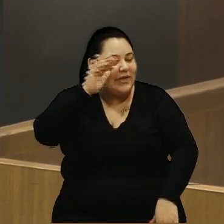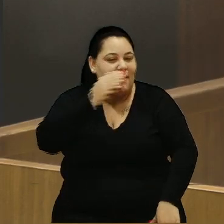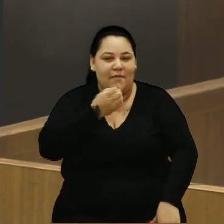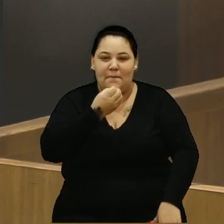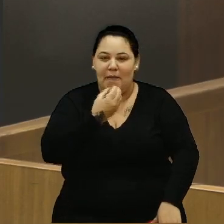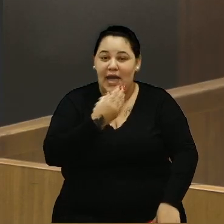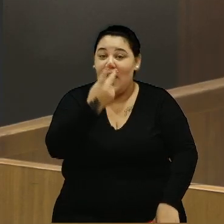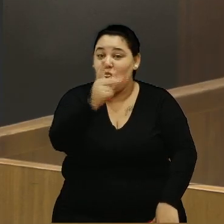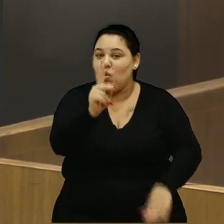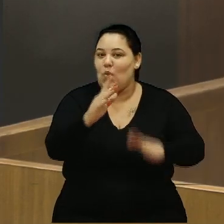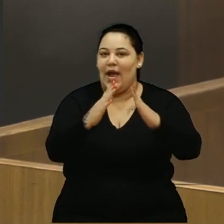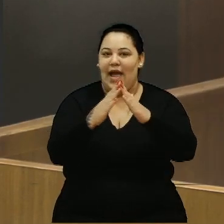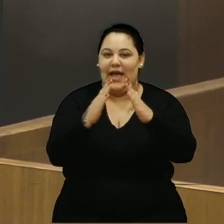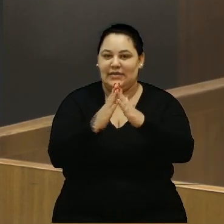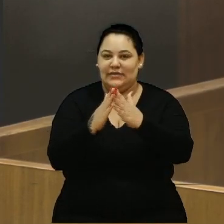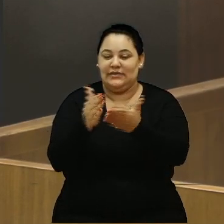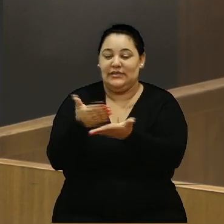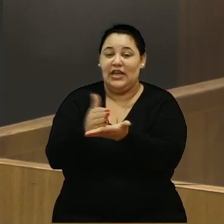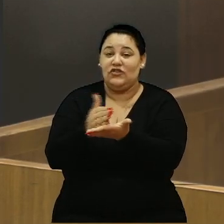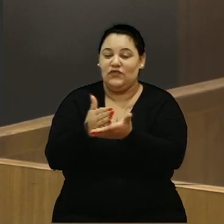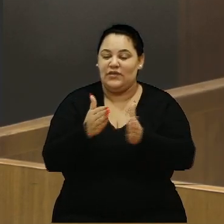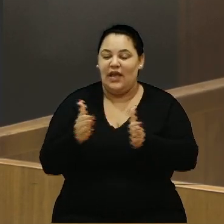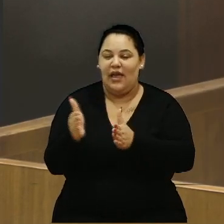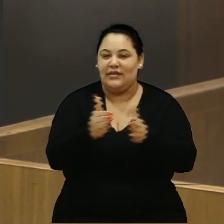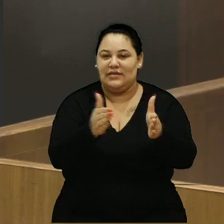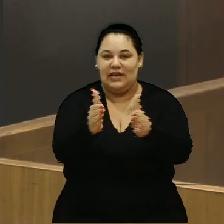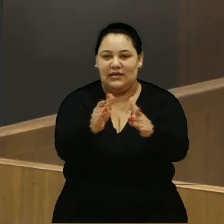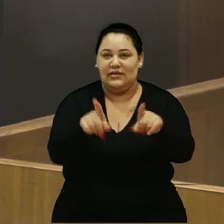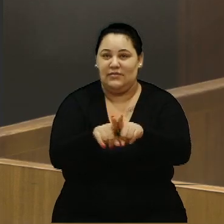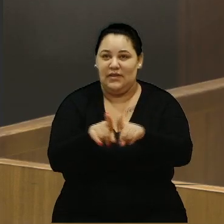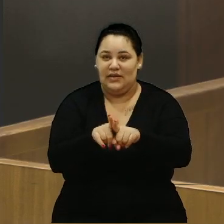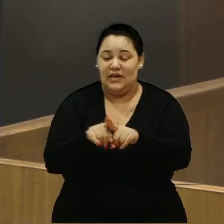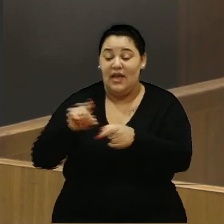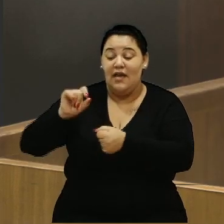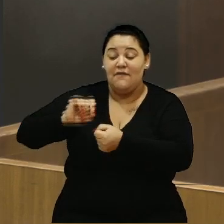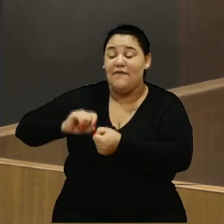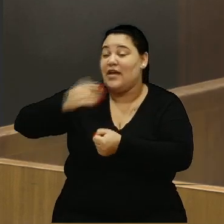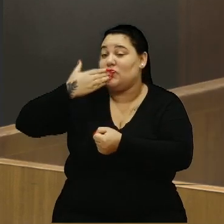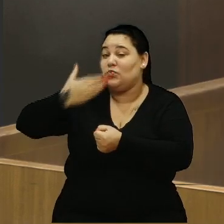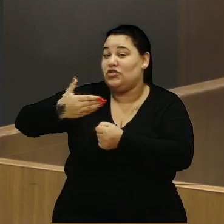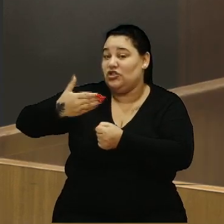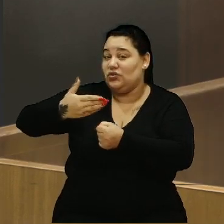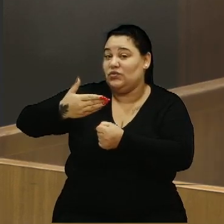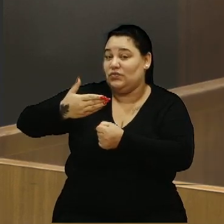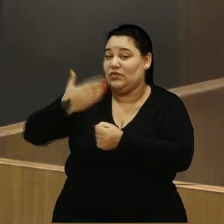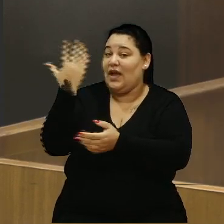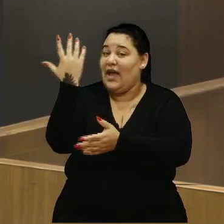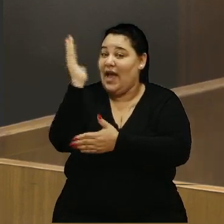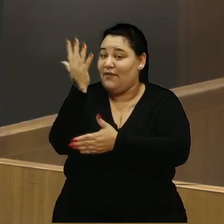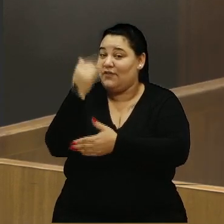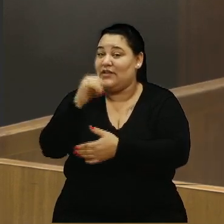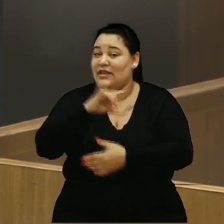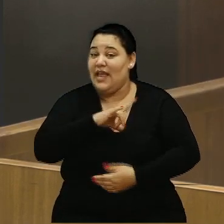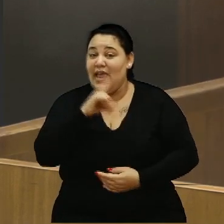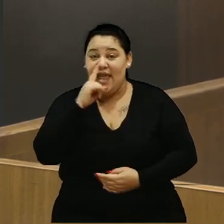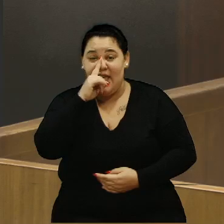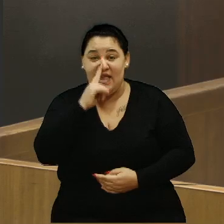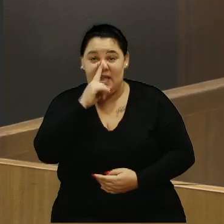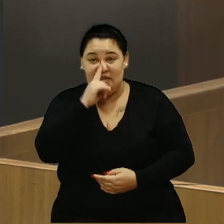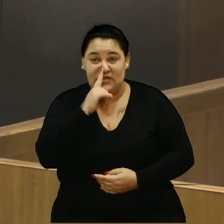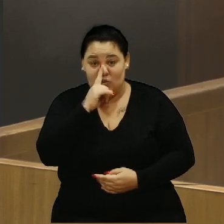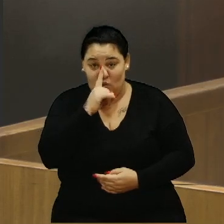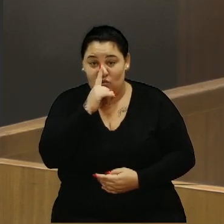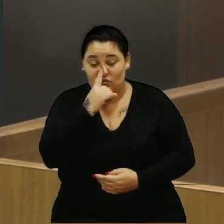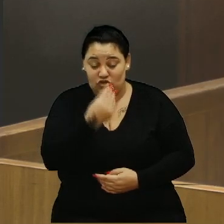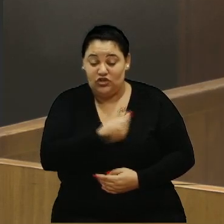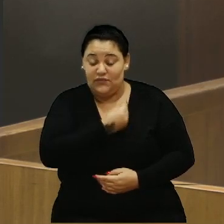sua propriedade na divisa de estradas, faça o requerimento para que as árvores que oferecem perigo